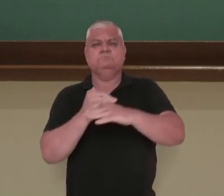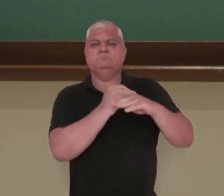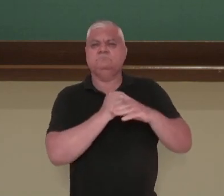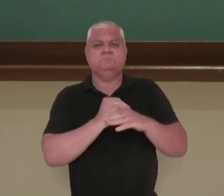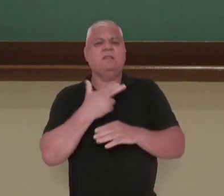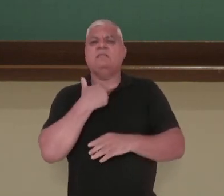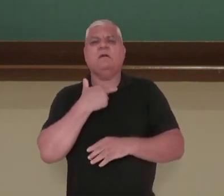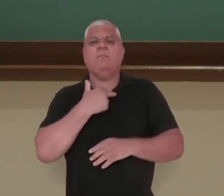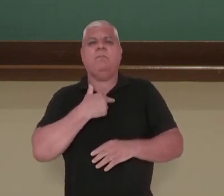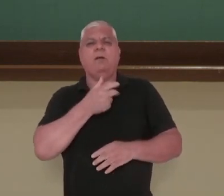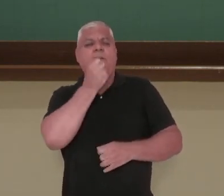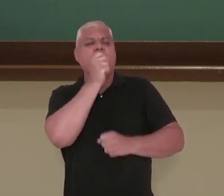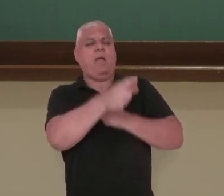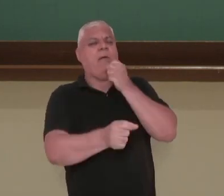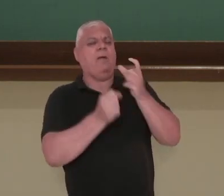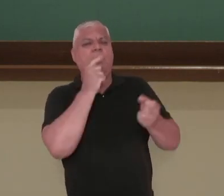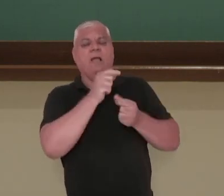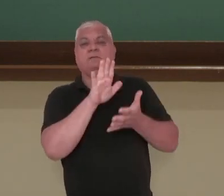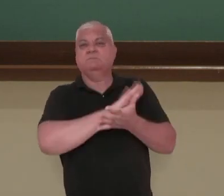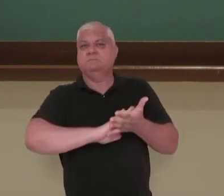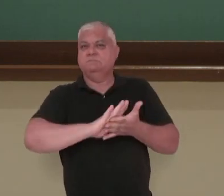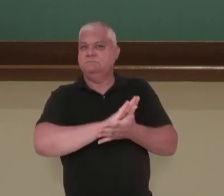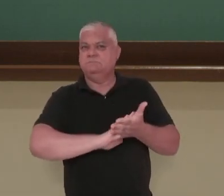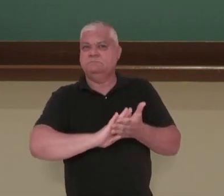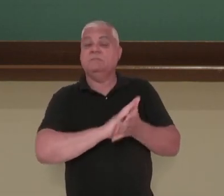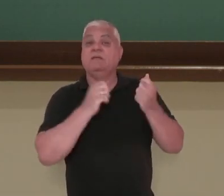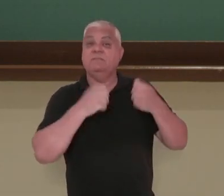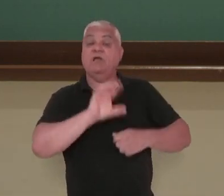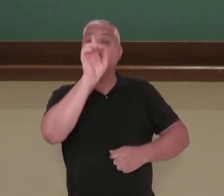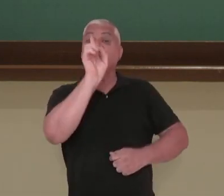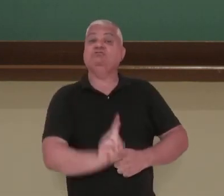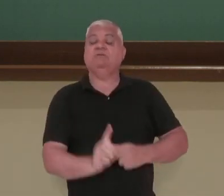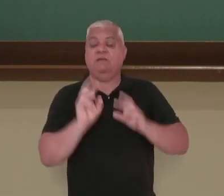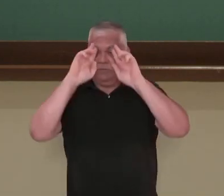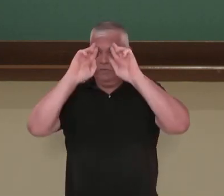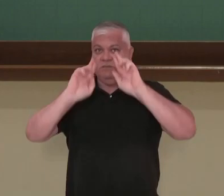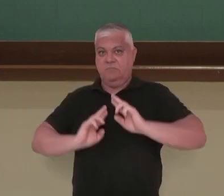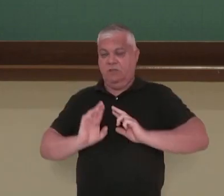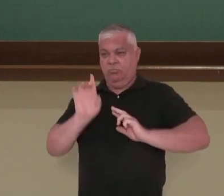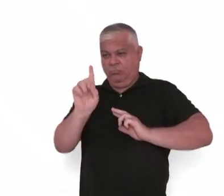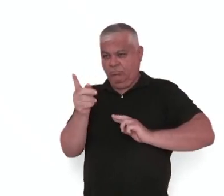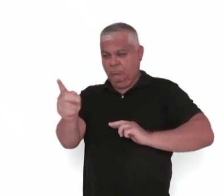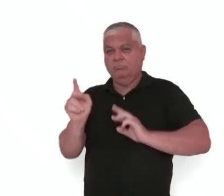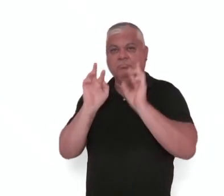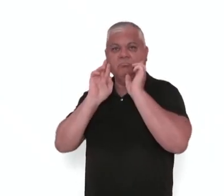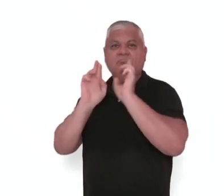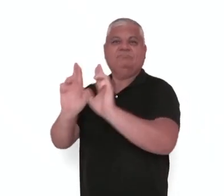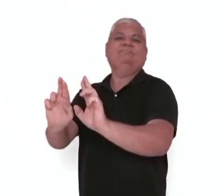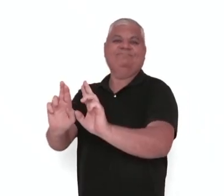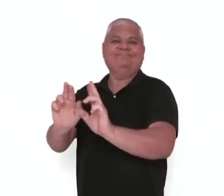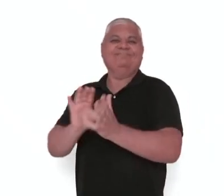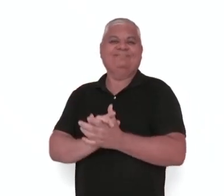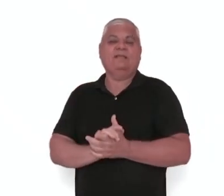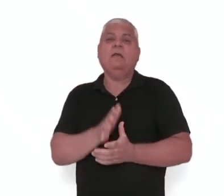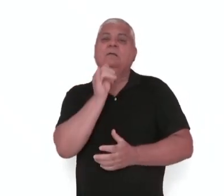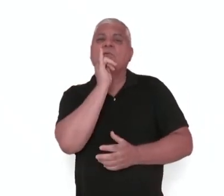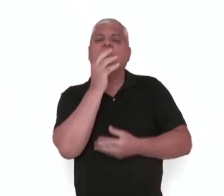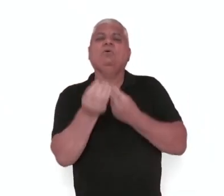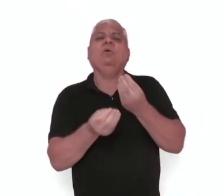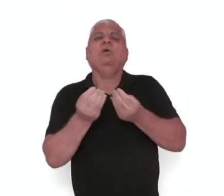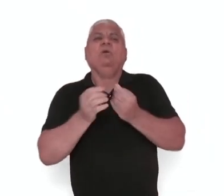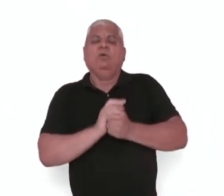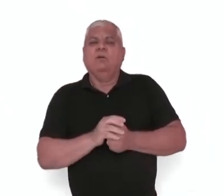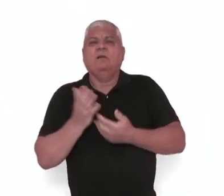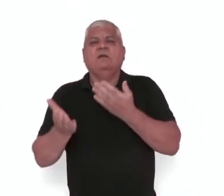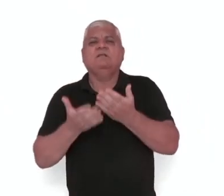ao outro e ninguém tenha seu direito desrespeitado. Pega uma situação cotidiana, gente. Já imaginou como seriam os atendimentos em uma unidade